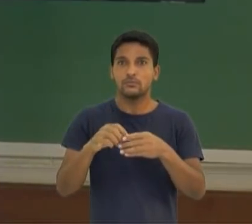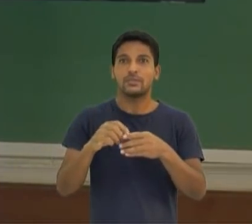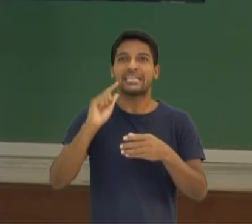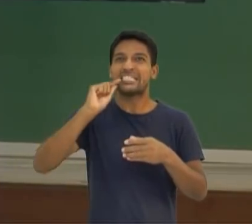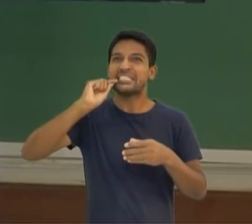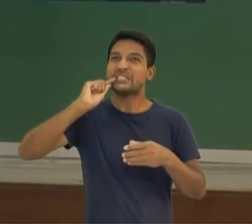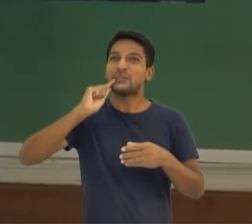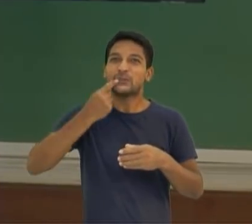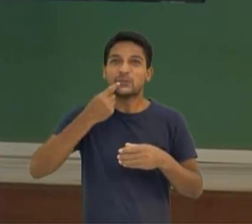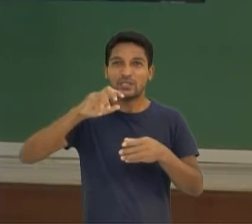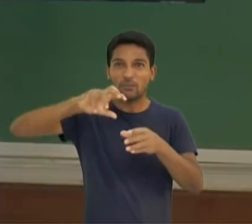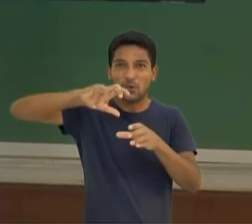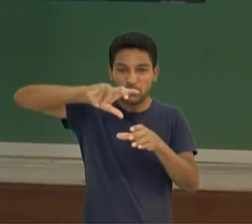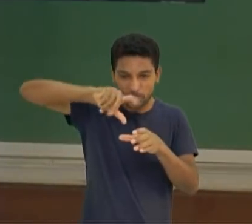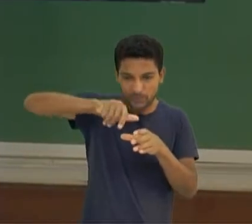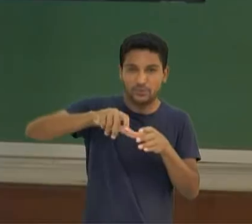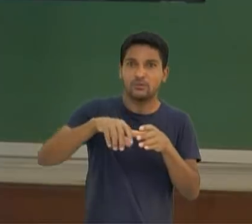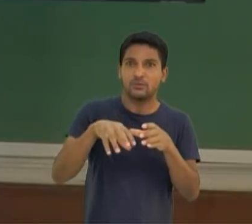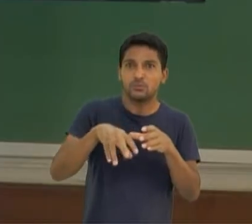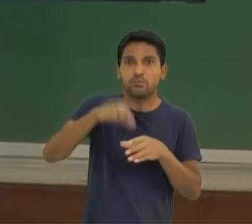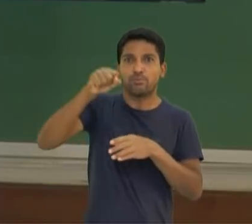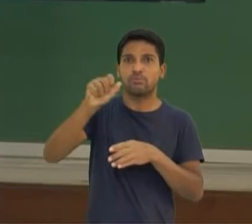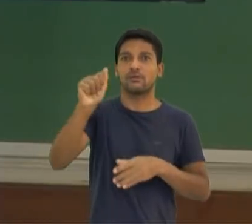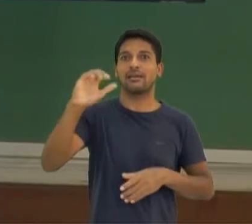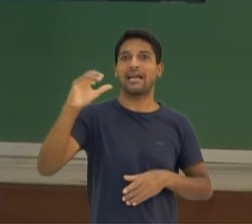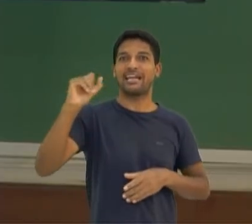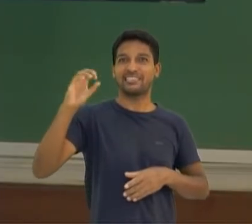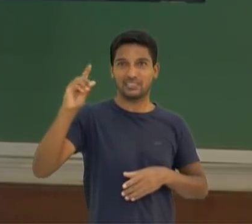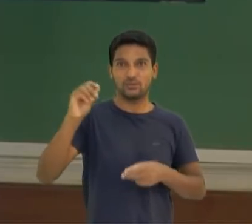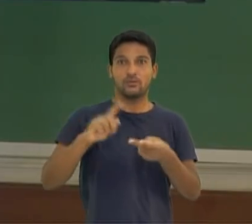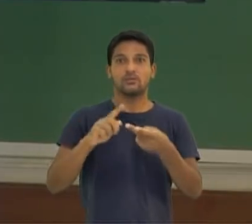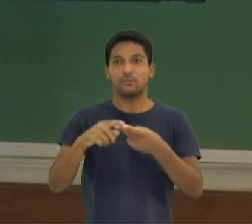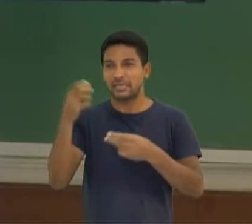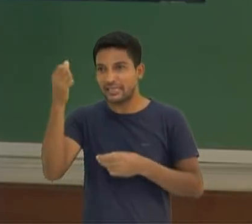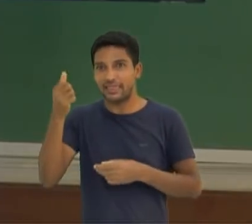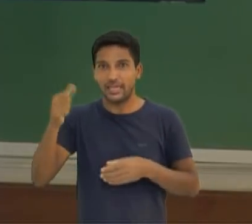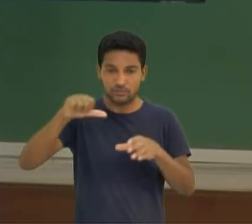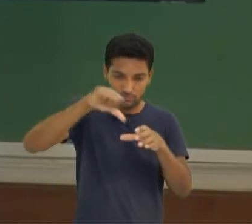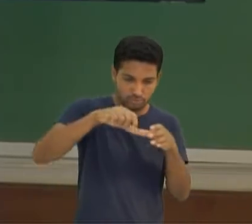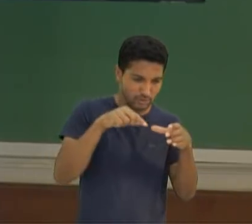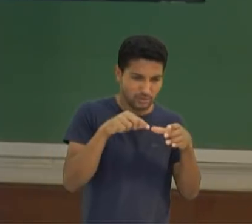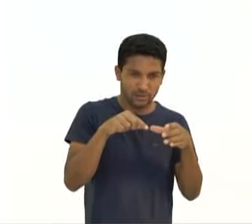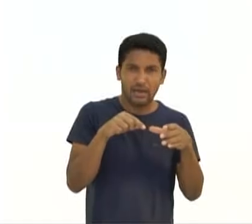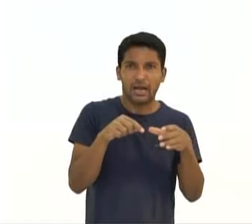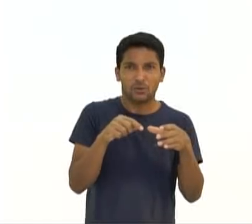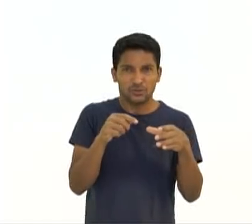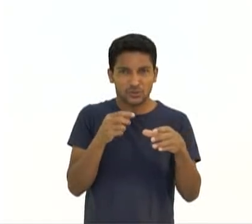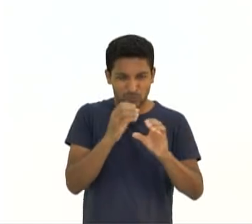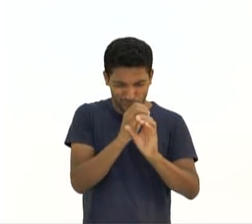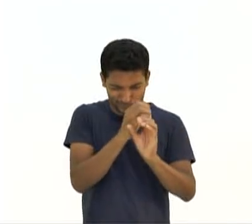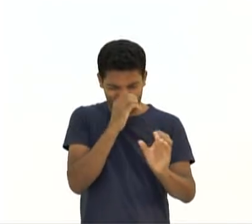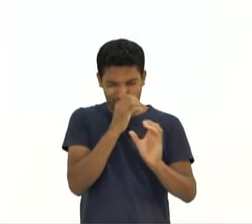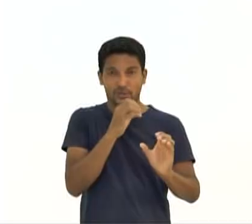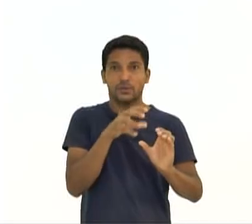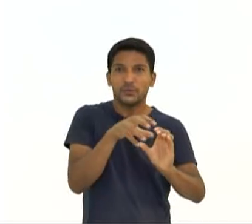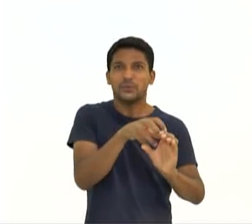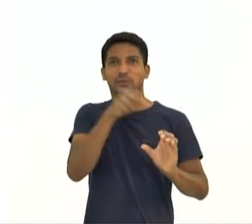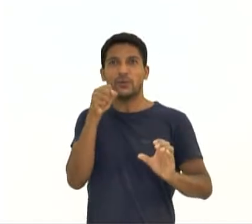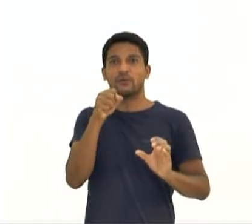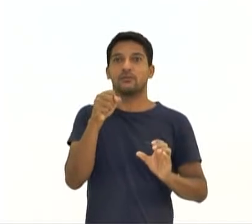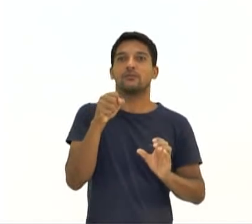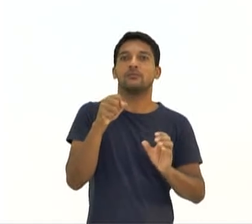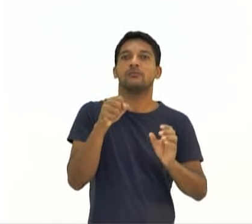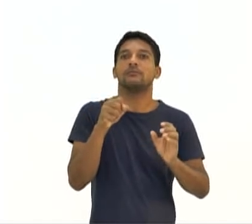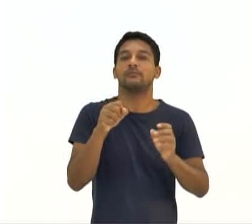limão, ele conseguiu o ácido lático do leite, né? Conseguiu extrair a glicerina também da gordura e